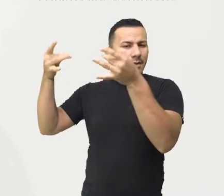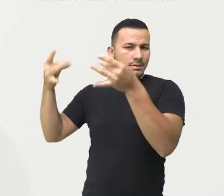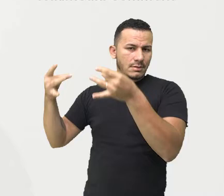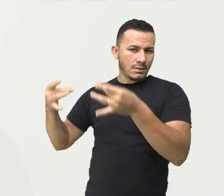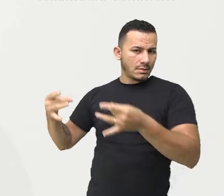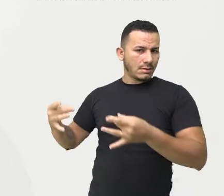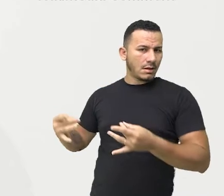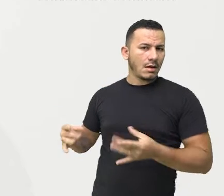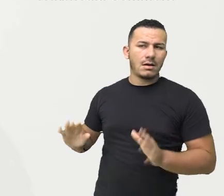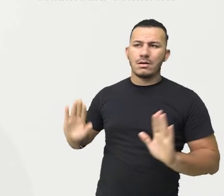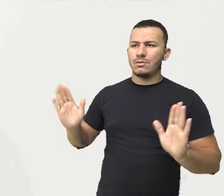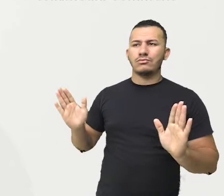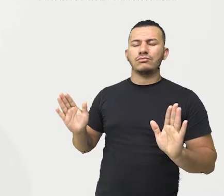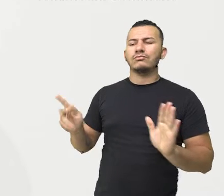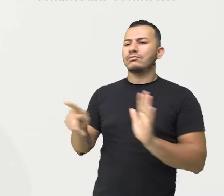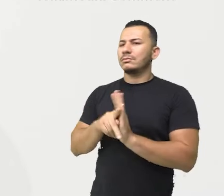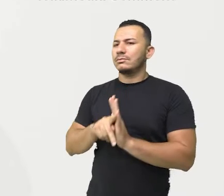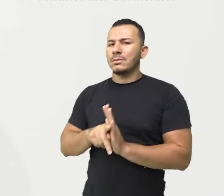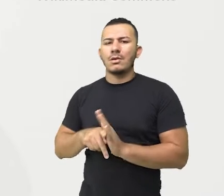uma descrição